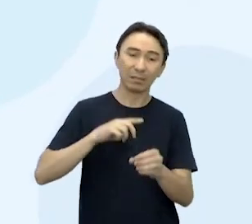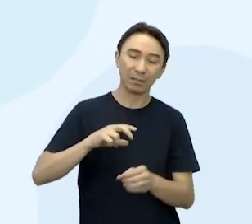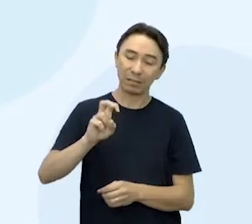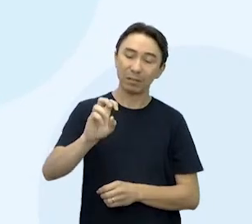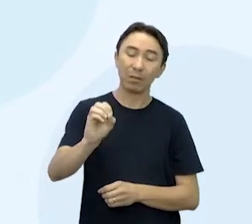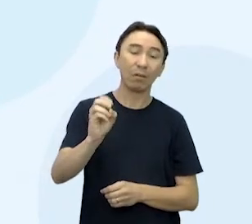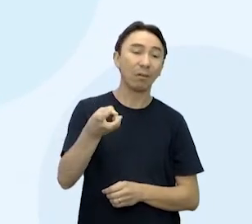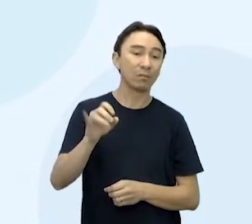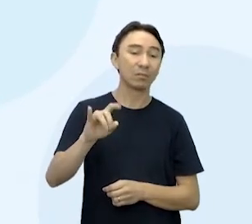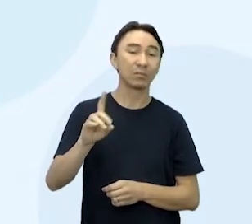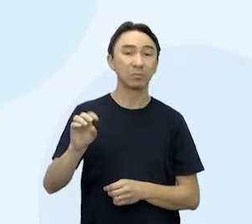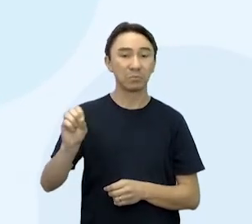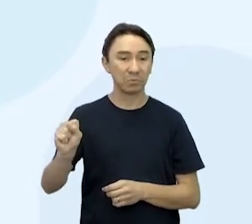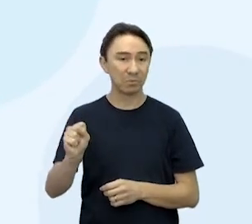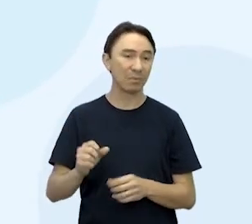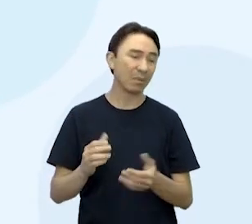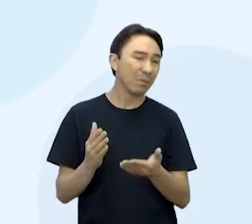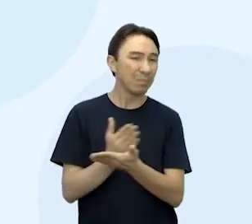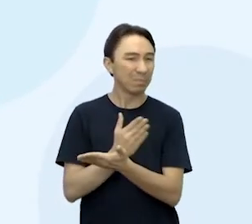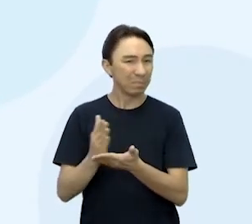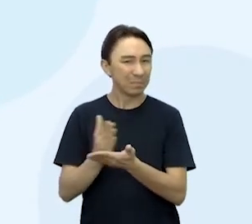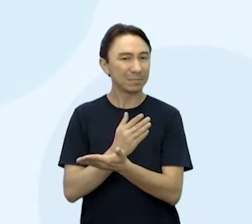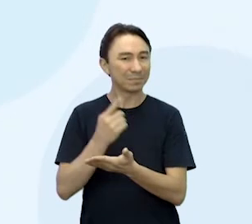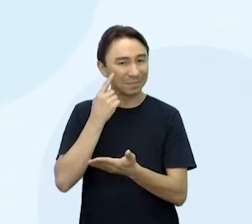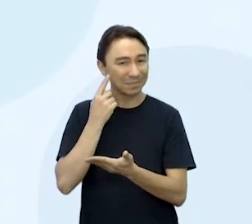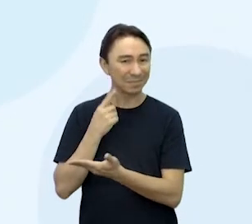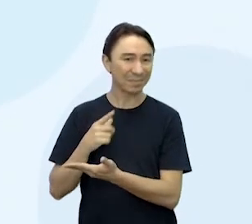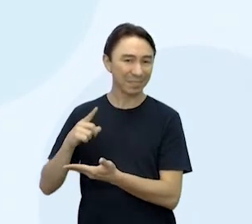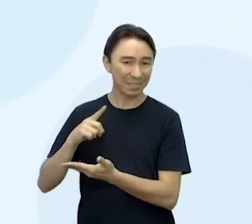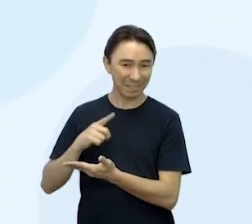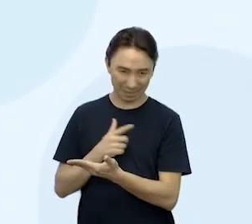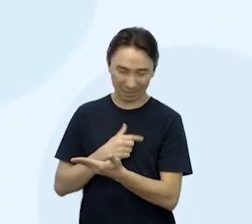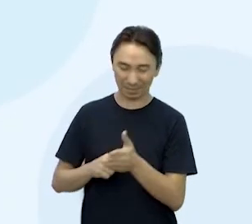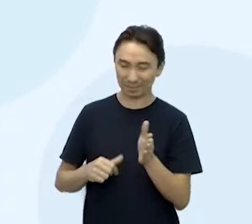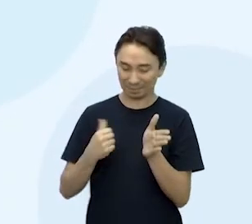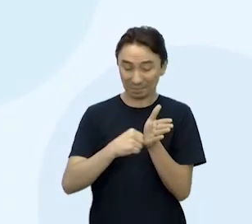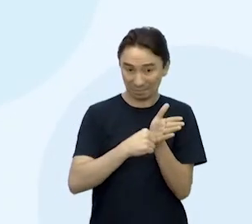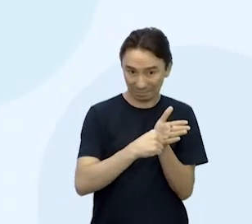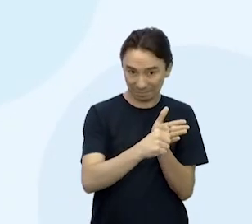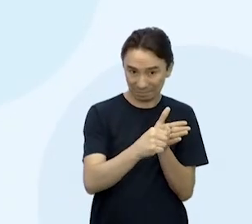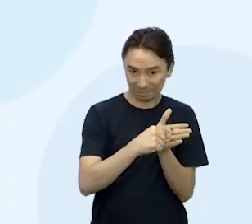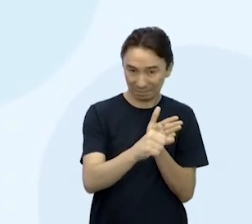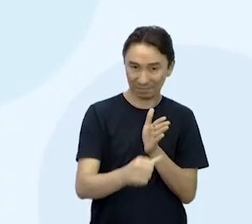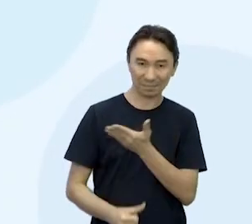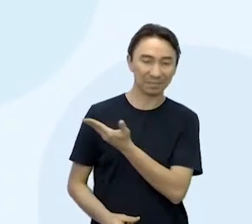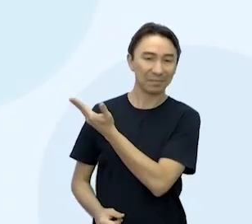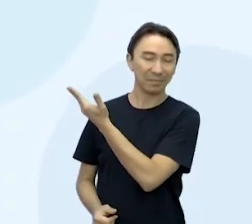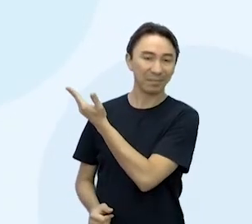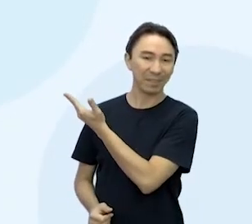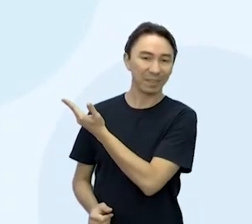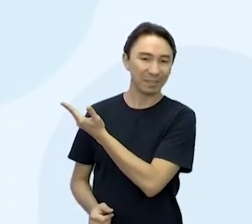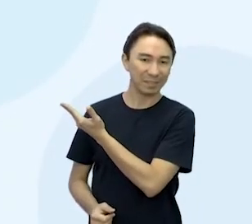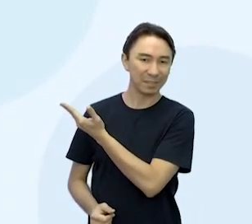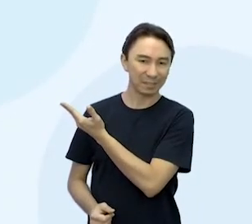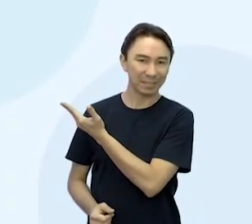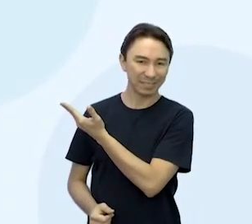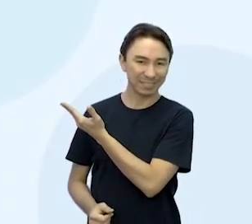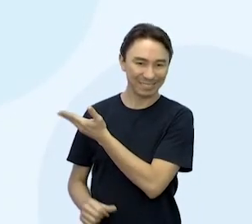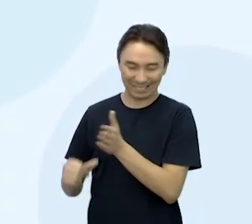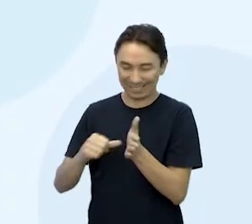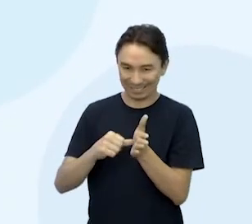materiais cerâmicos e polímeros. Repara que eu até pus uma marcação aí, eu deixei marcado em